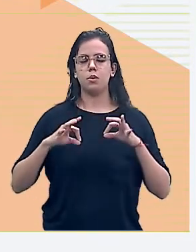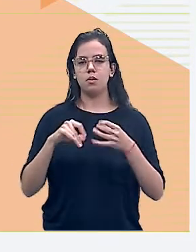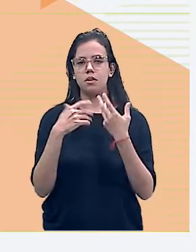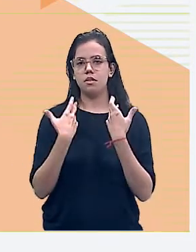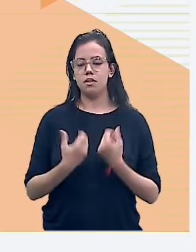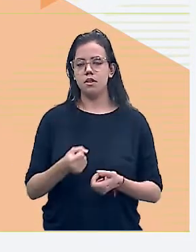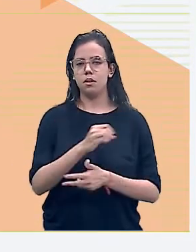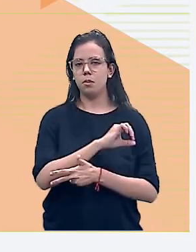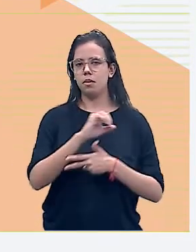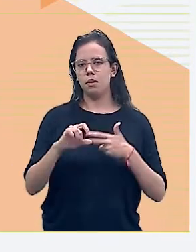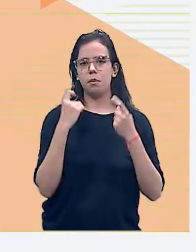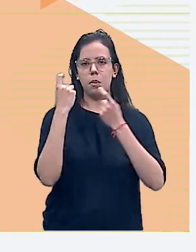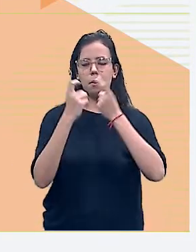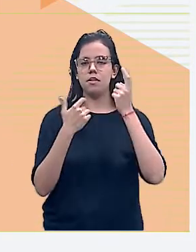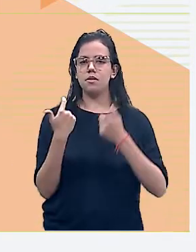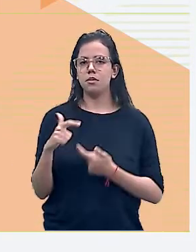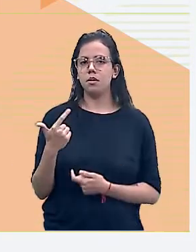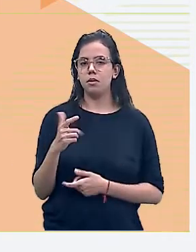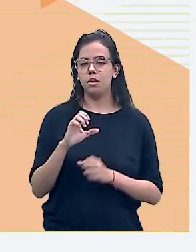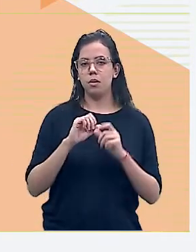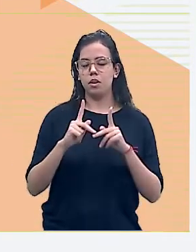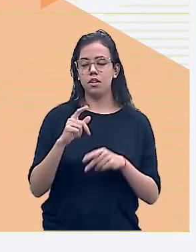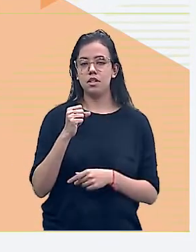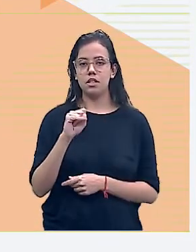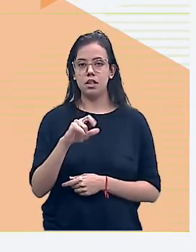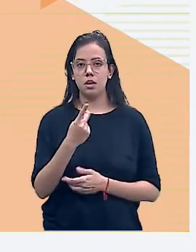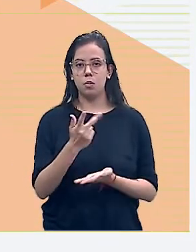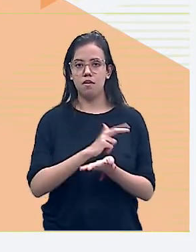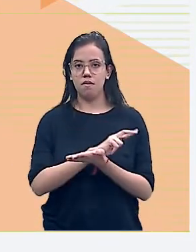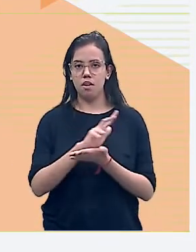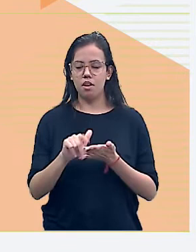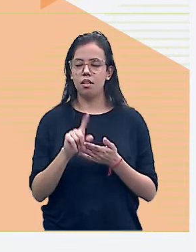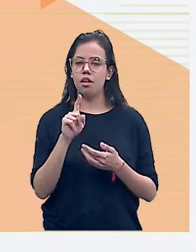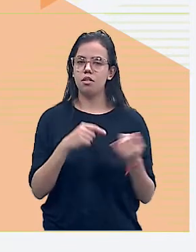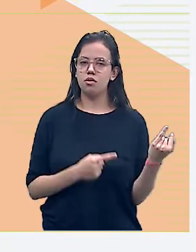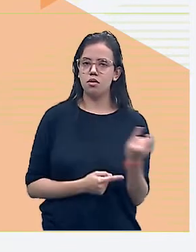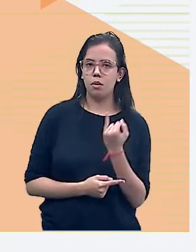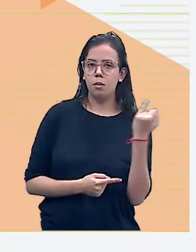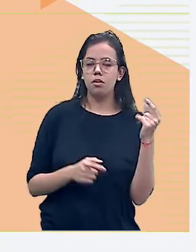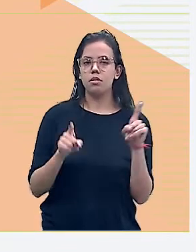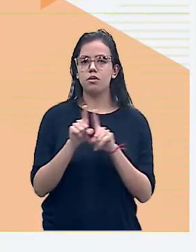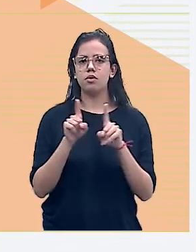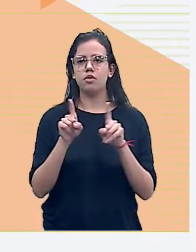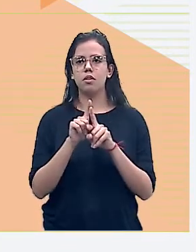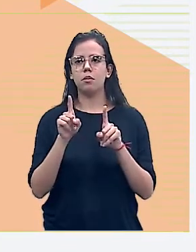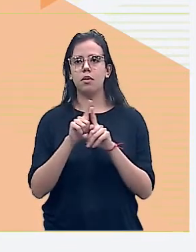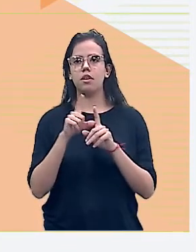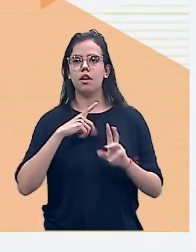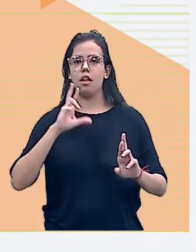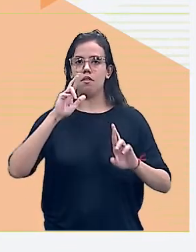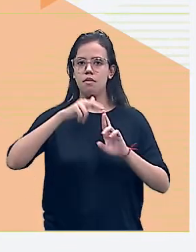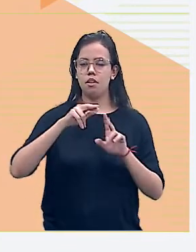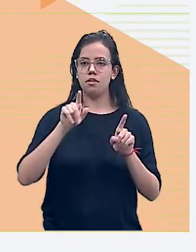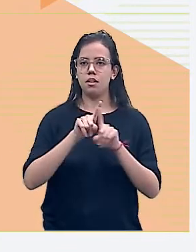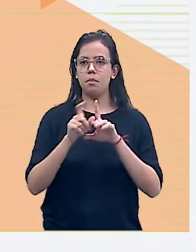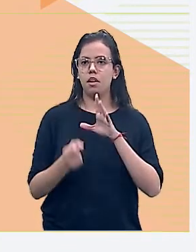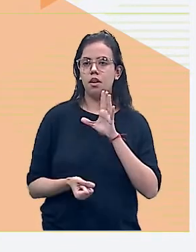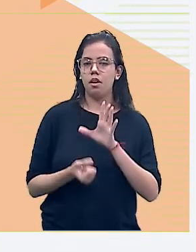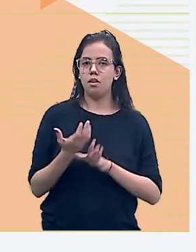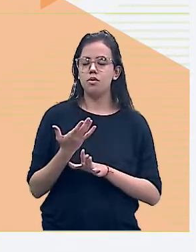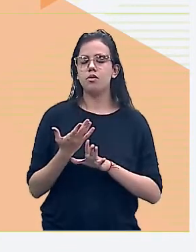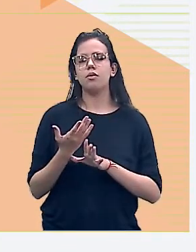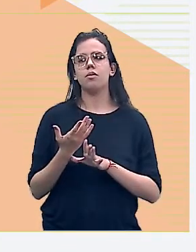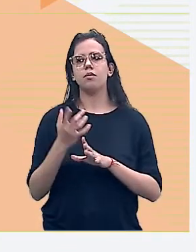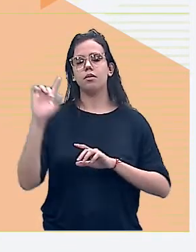então não se preocupe Contra isso Beleza se o seu repertório ele é pertinente ele é legítimo e ele é produtivo ele